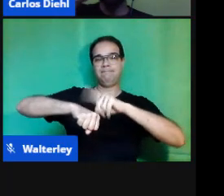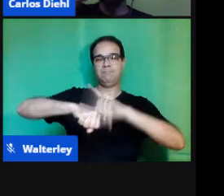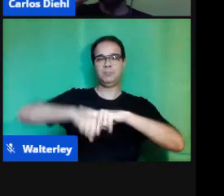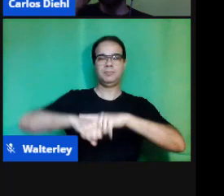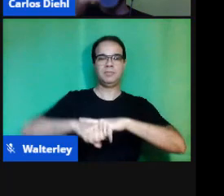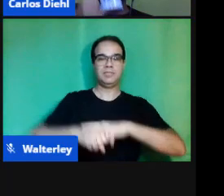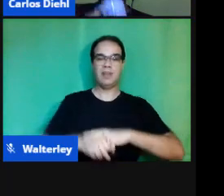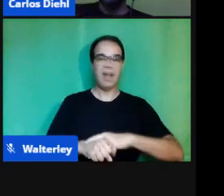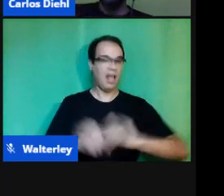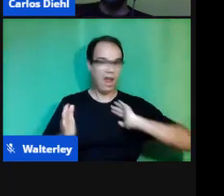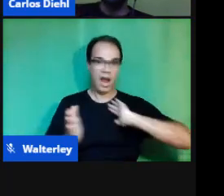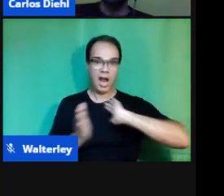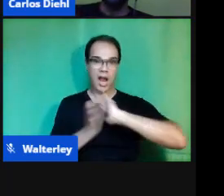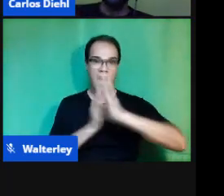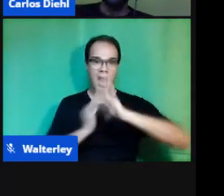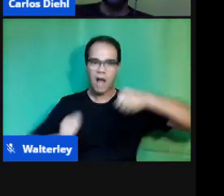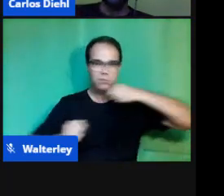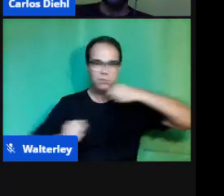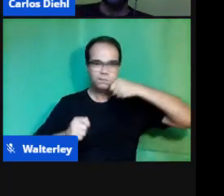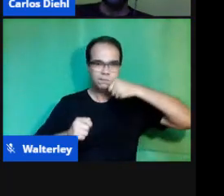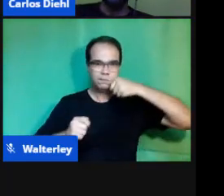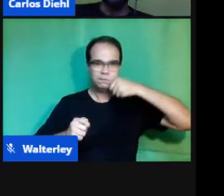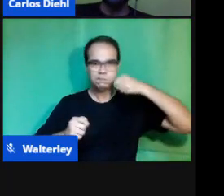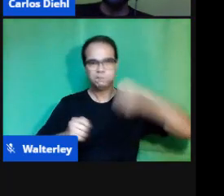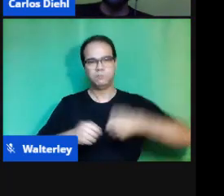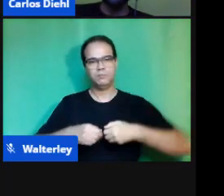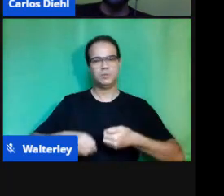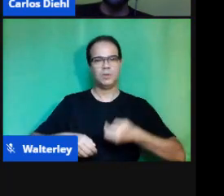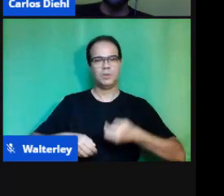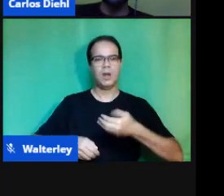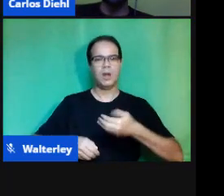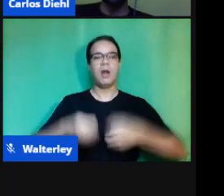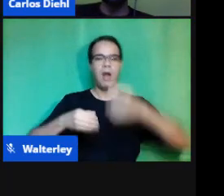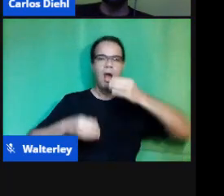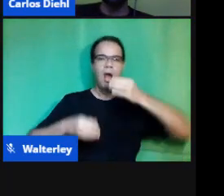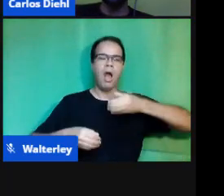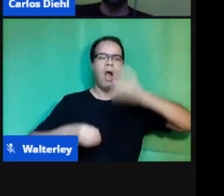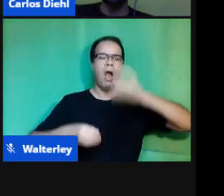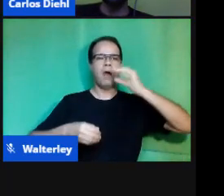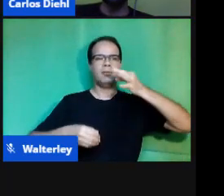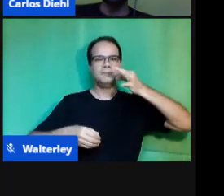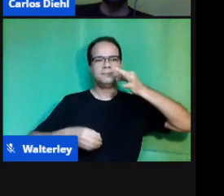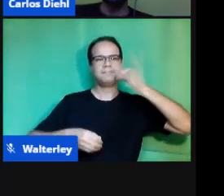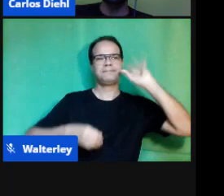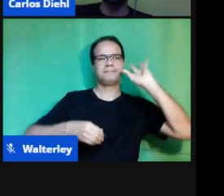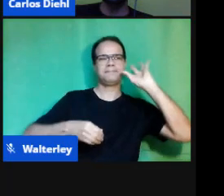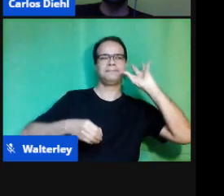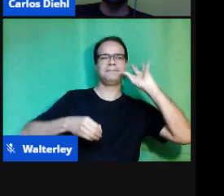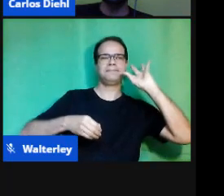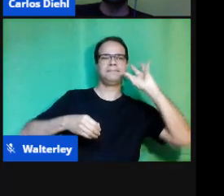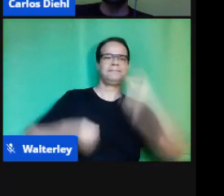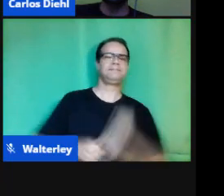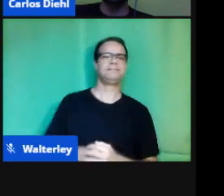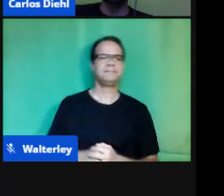Levanto rápido, escovo os dentes. Tomo meu café da manhã.